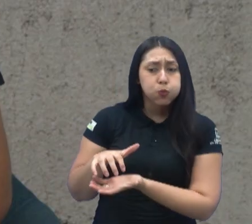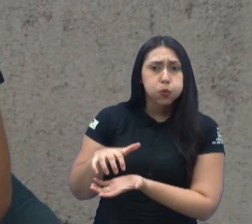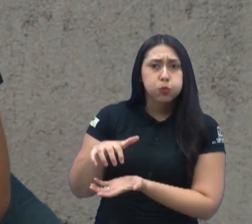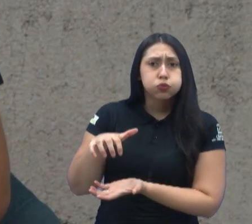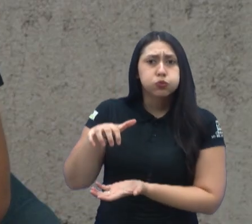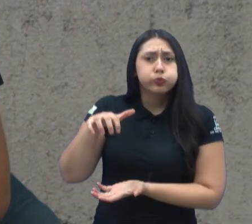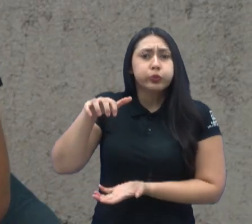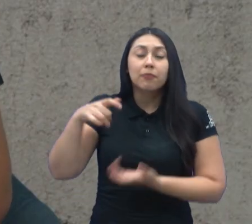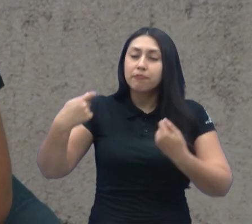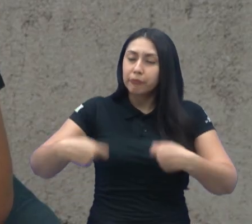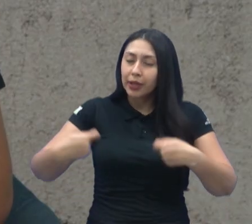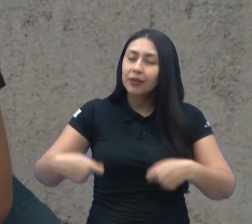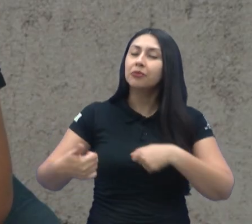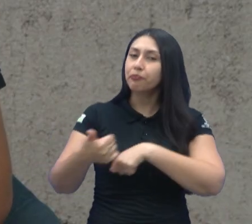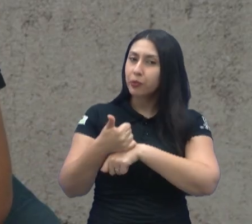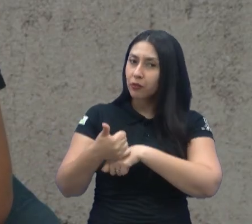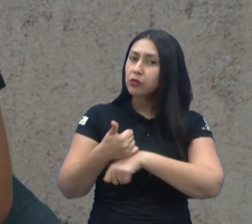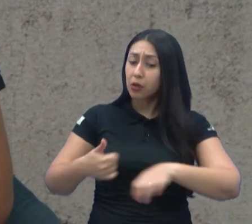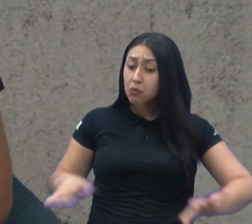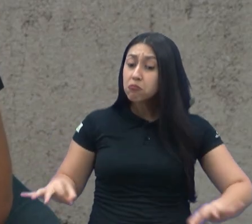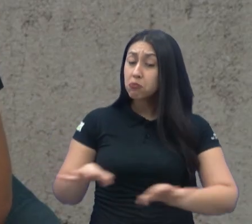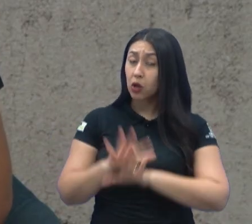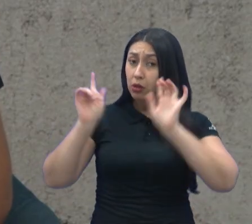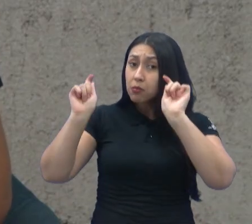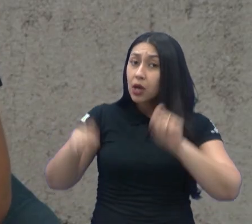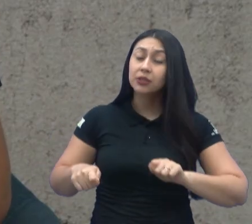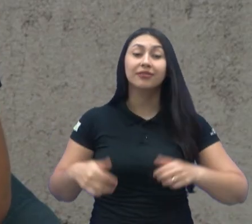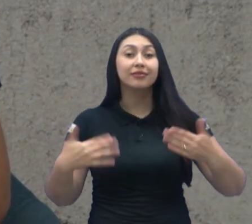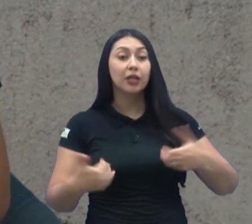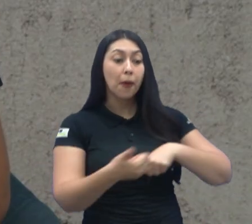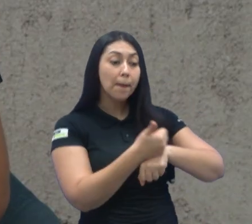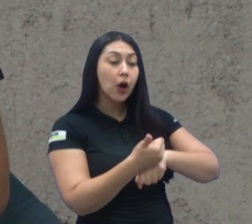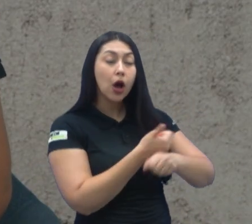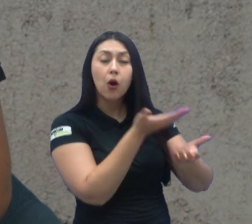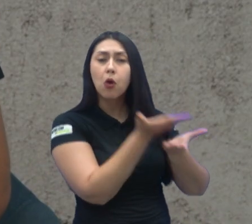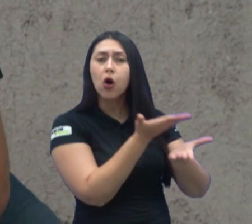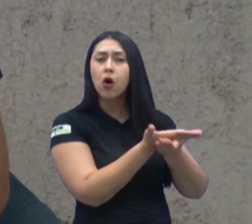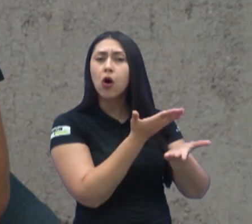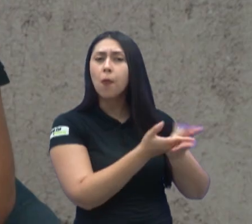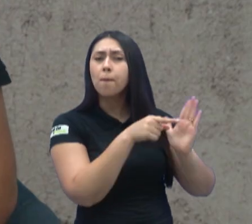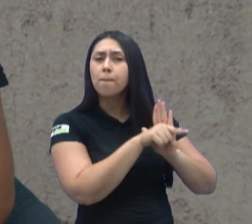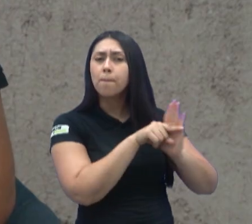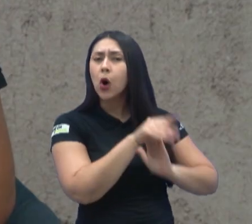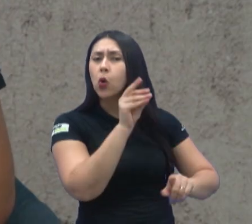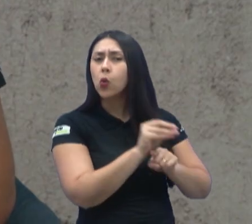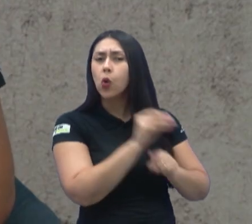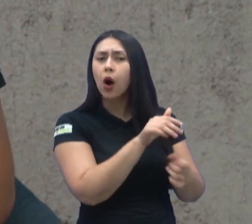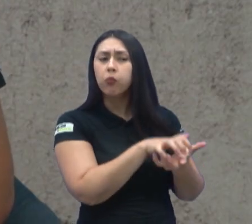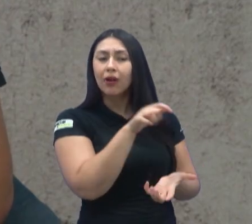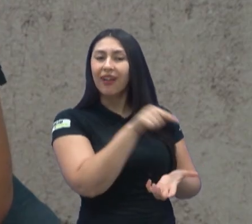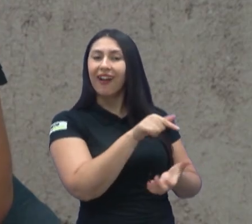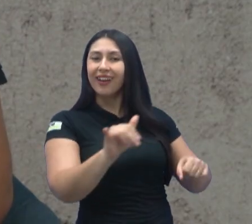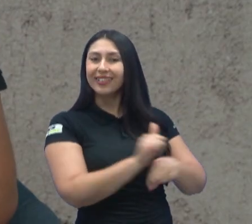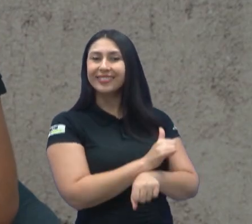demanda profissionais preparados. A gerontologia se torna cada vez mais estratégica para garantir